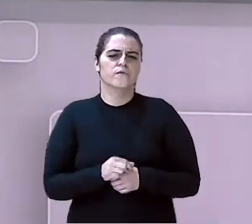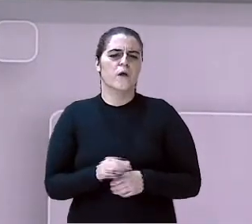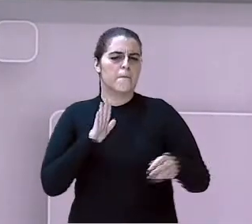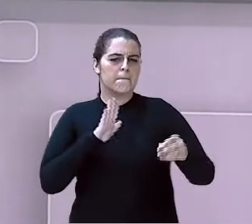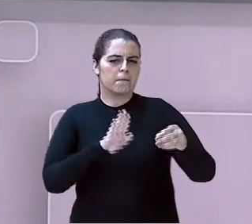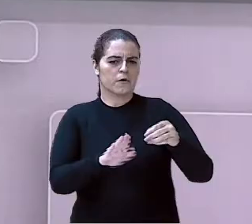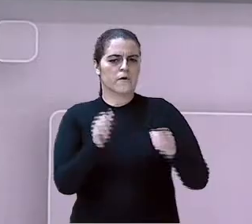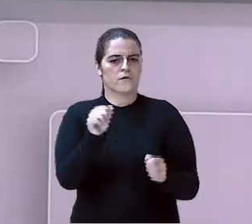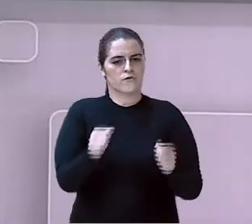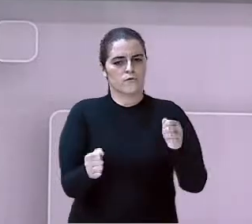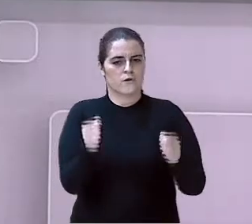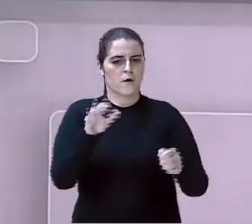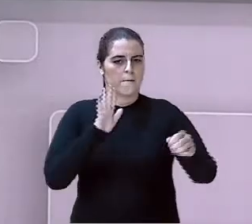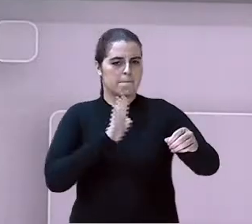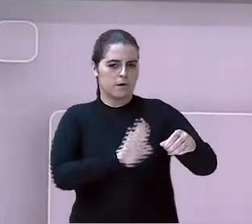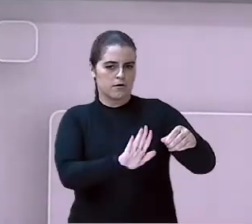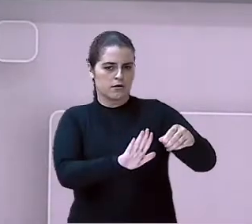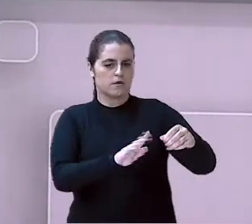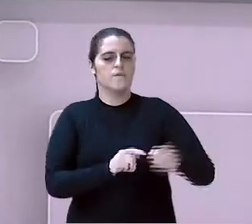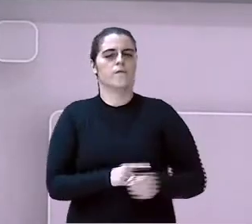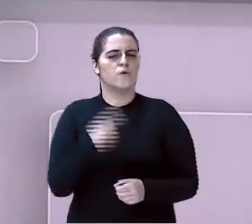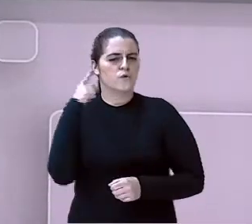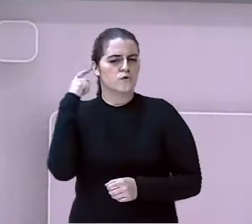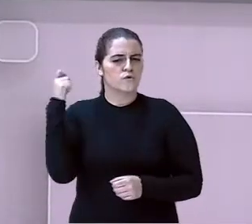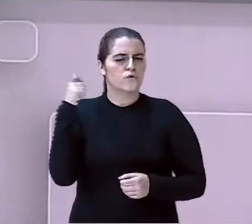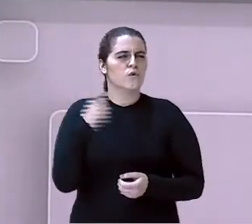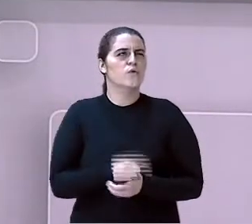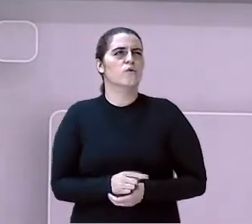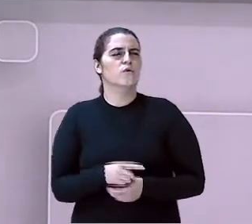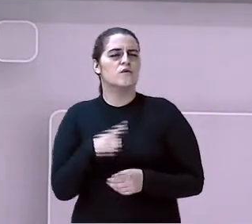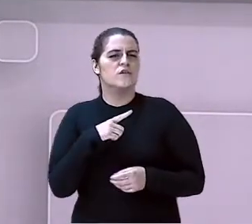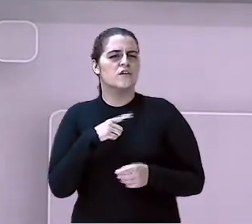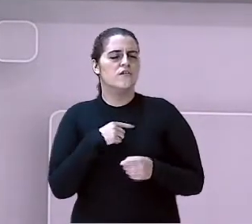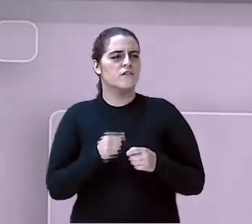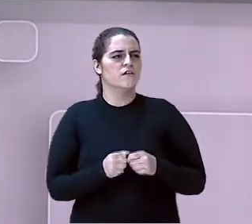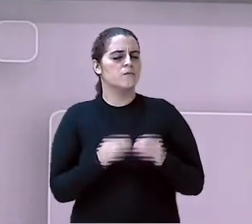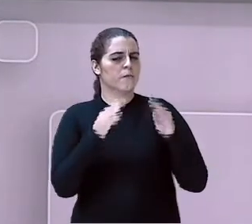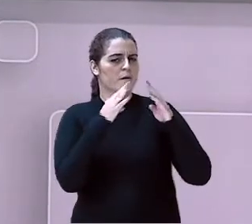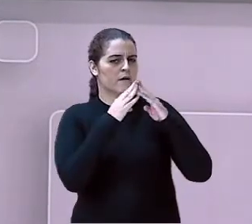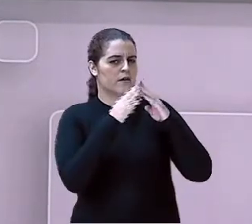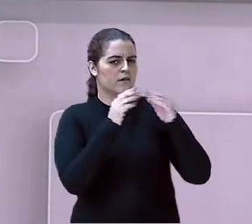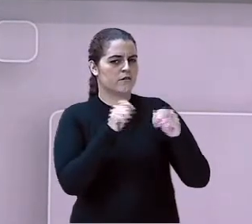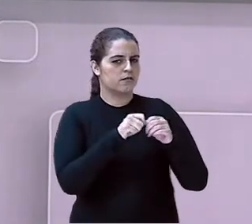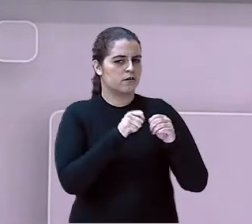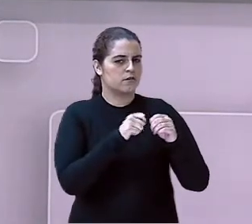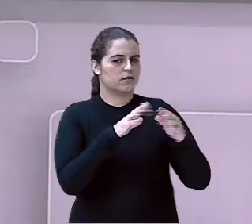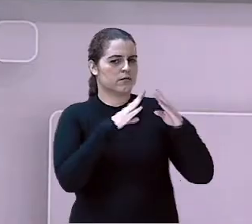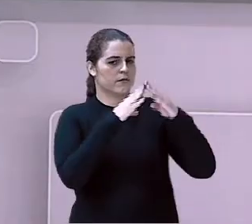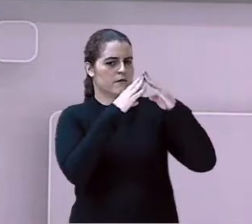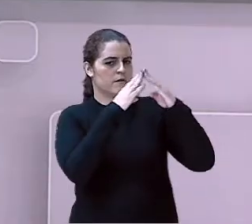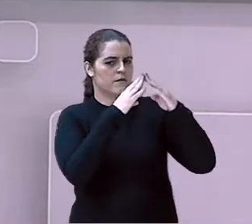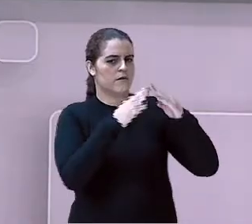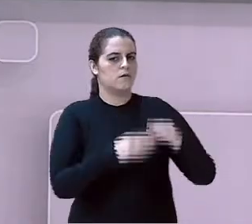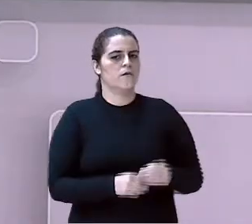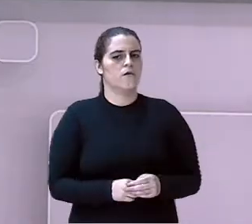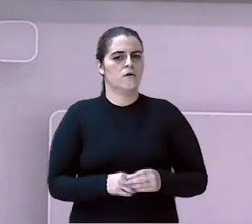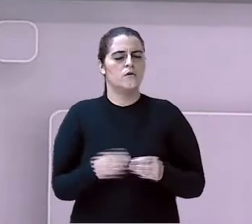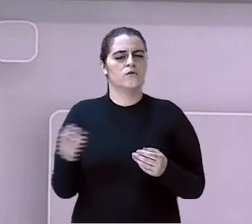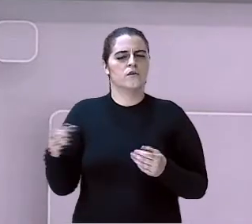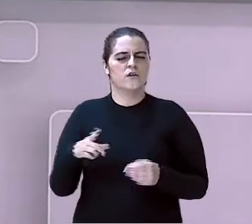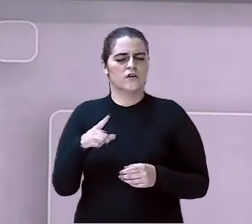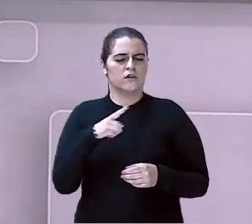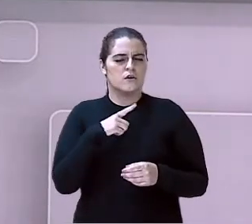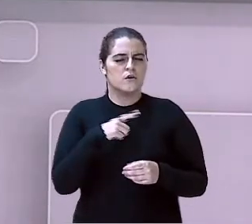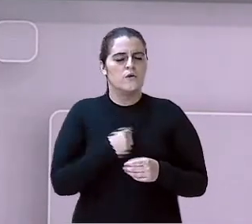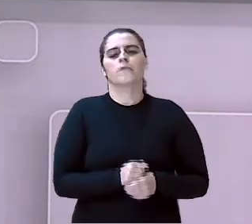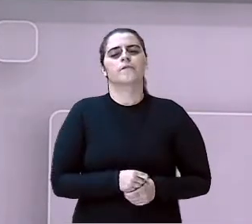um carro, não é mesmo? O som, às vezes tem uma obra, né? Um supermercado que está fazendo uma obra grande e tem o som